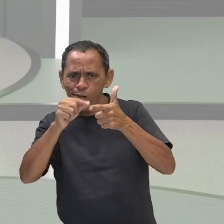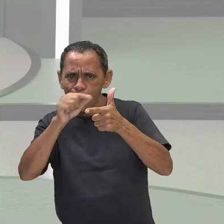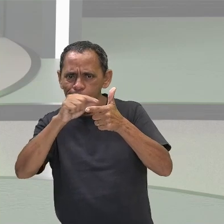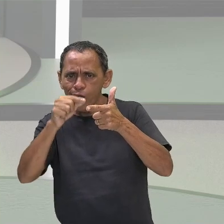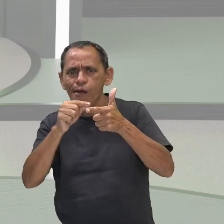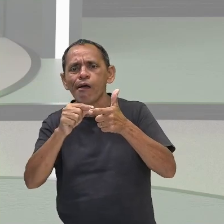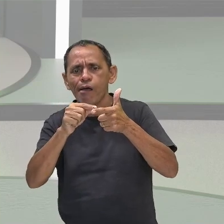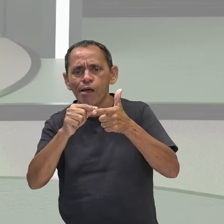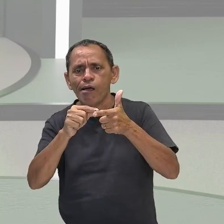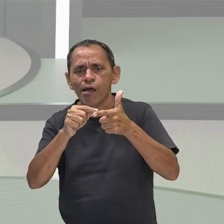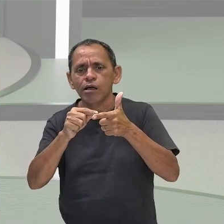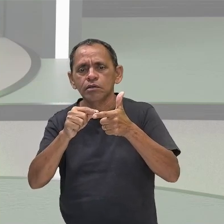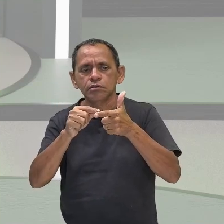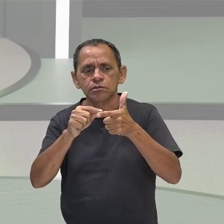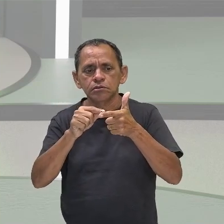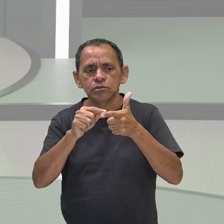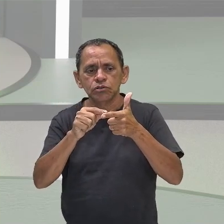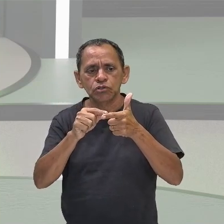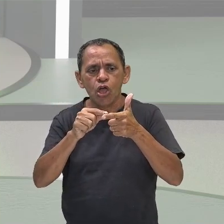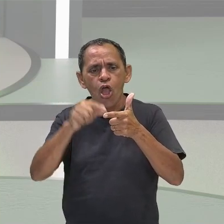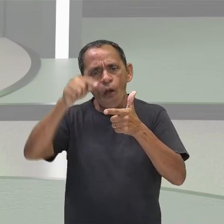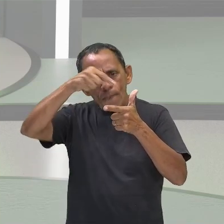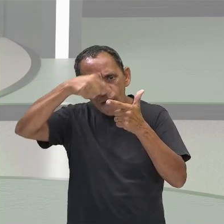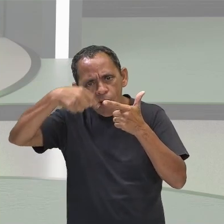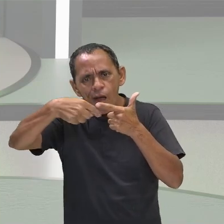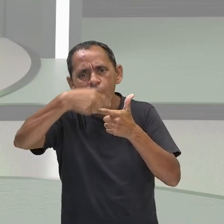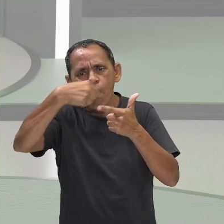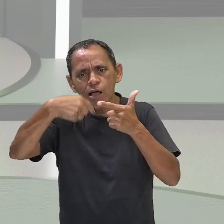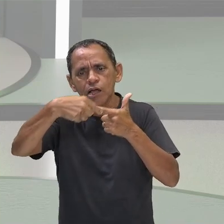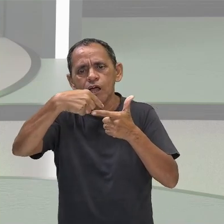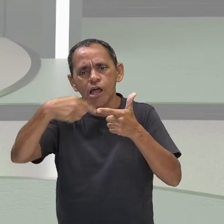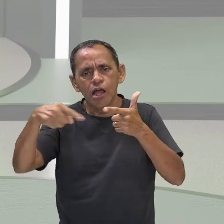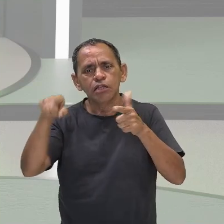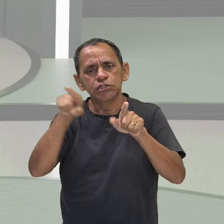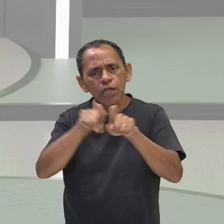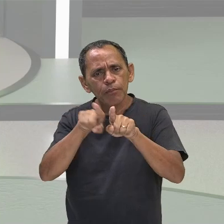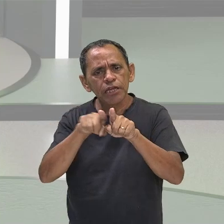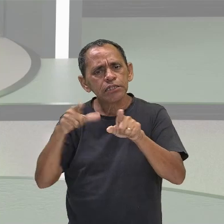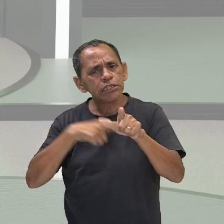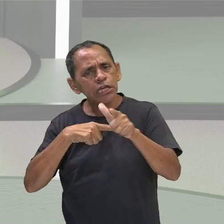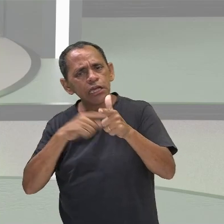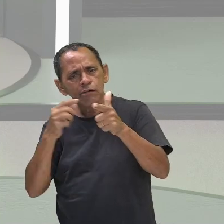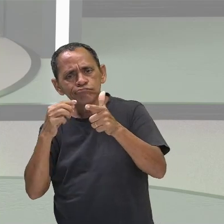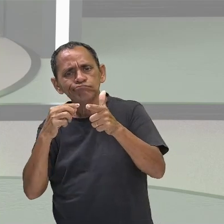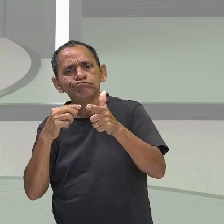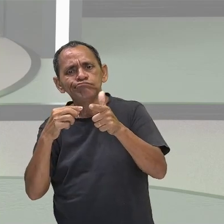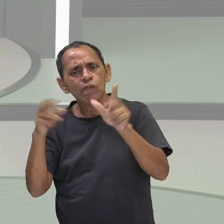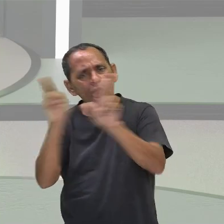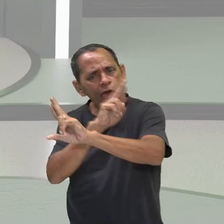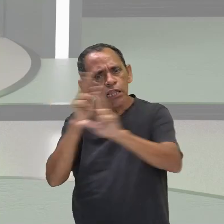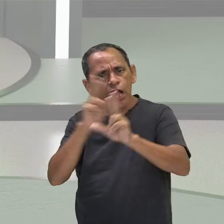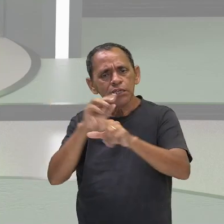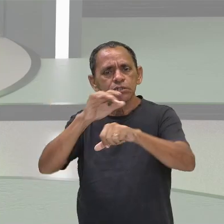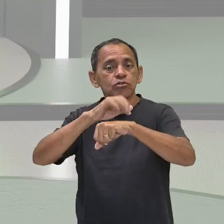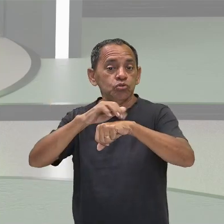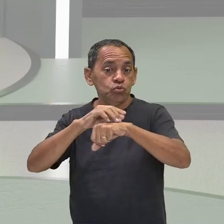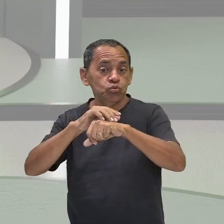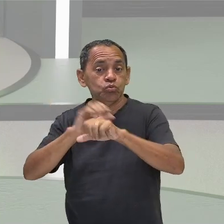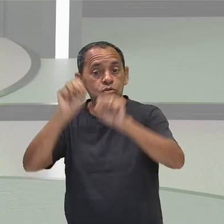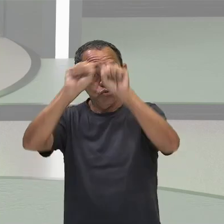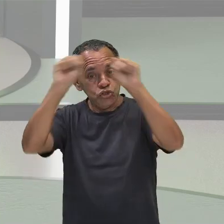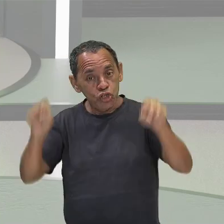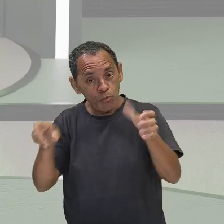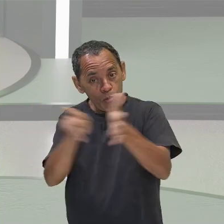órgãos externos, e que eles têm muita relação com doenças do sistema